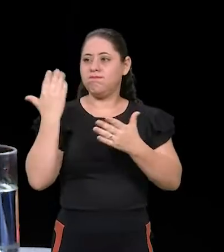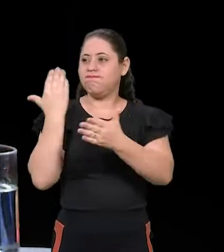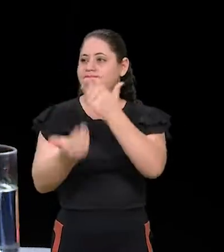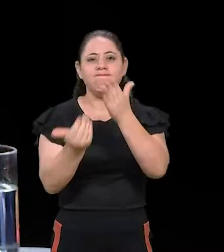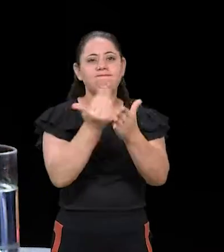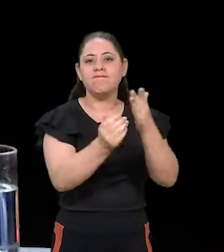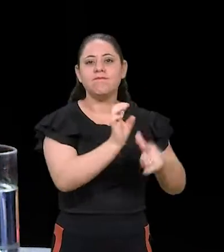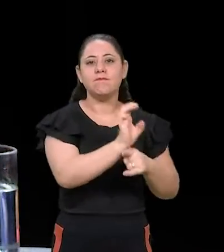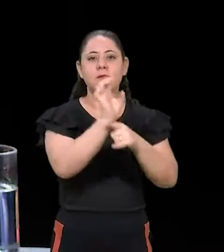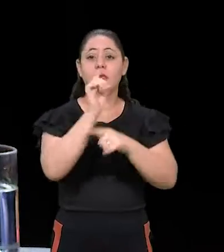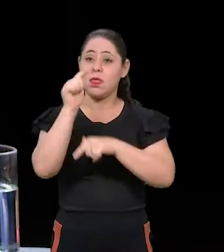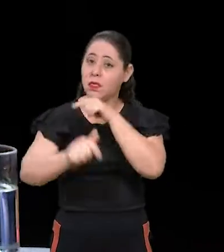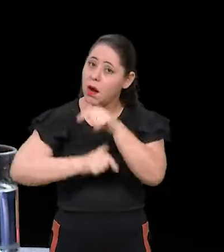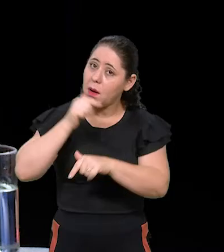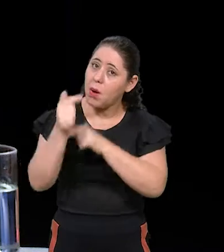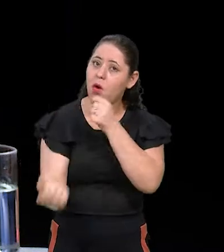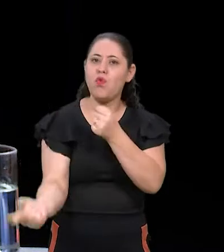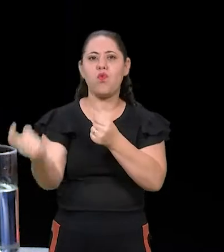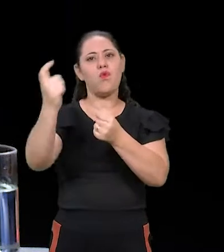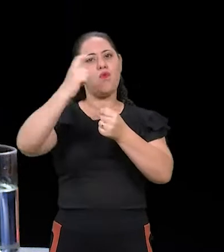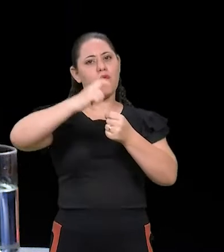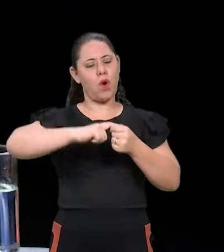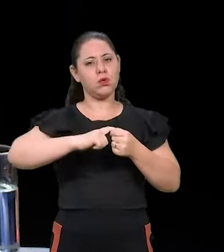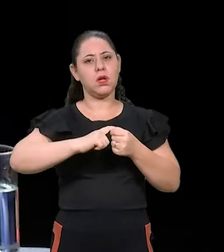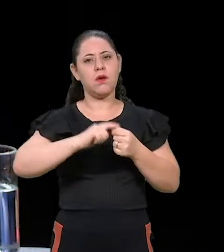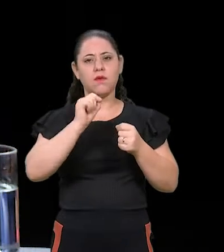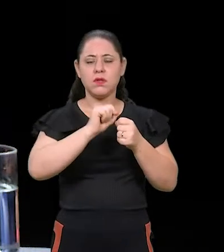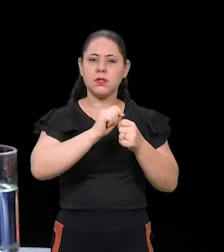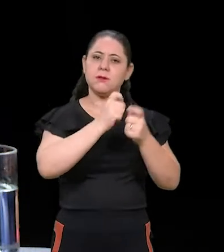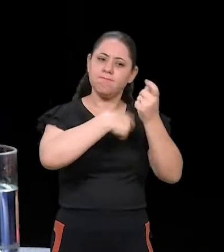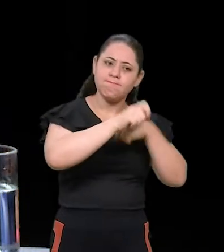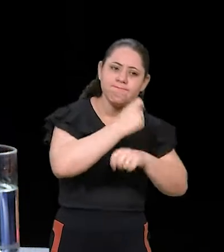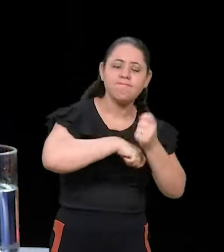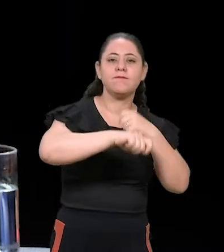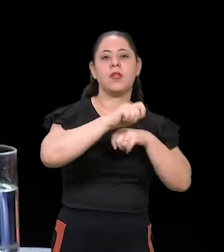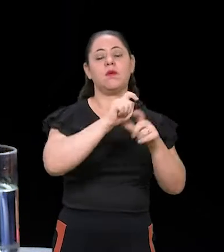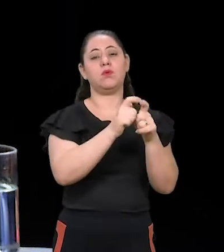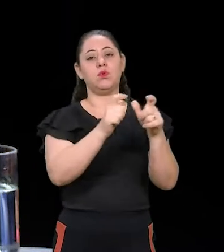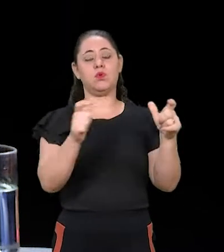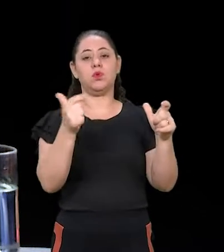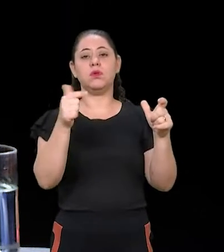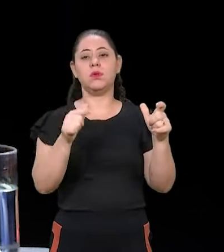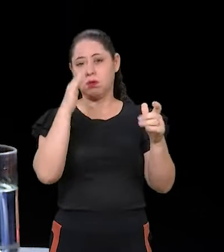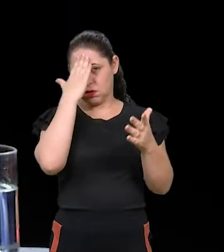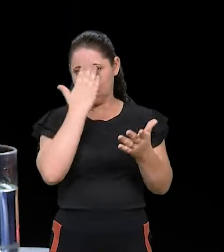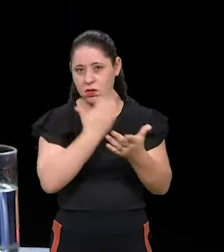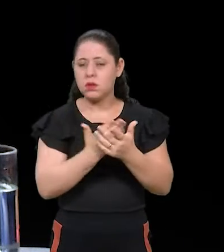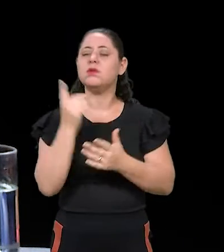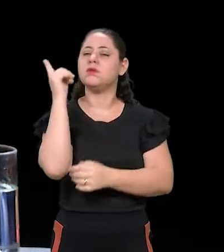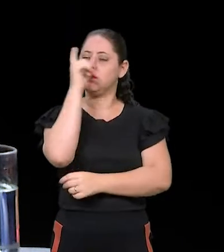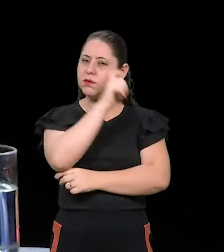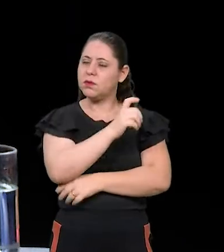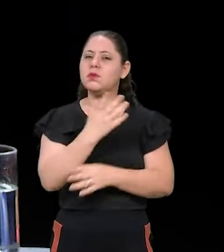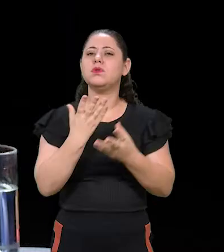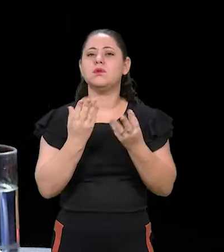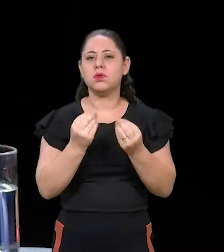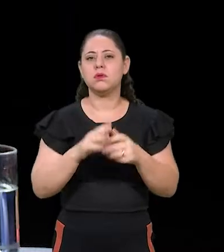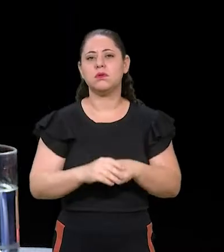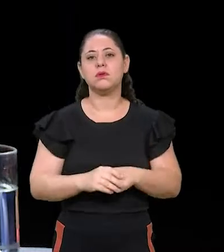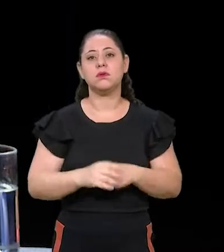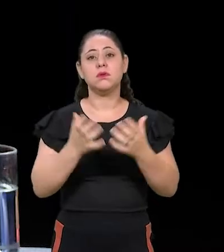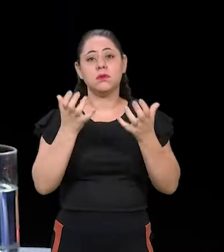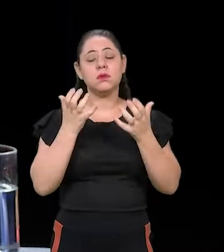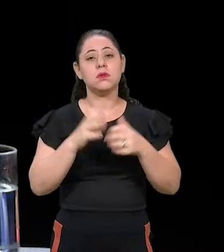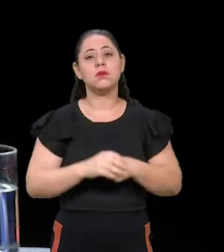para voltar a aquecer esses motores, eu acredito que tenha sido muito difícil. E eu gostaria que a gente